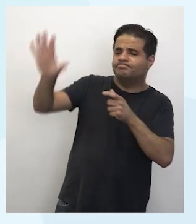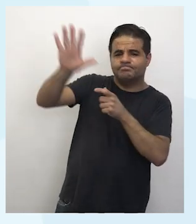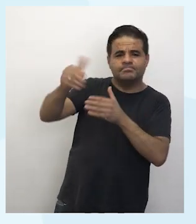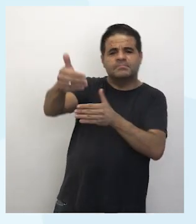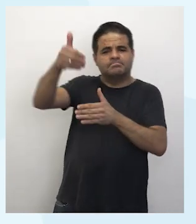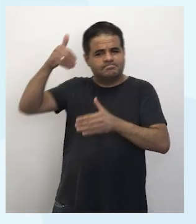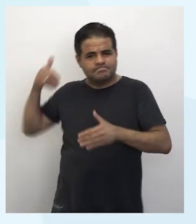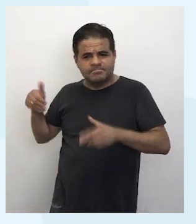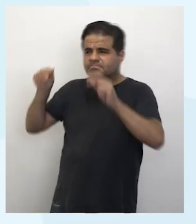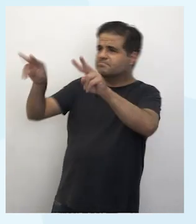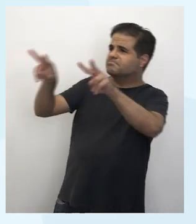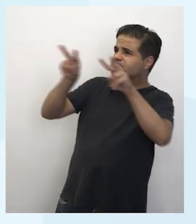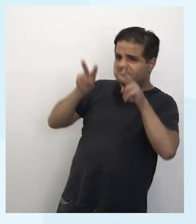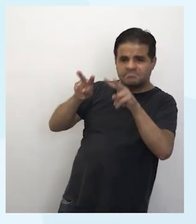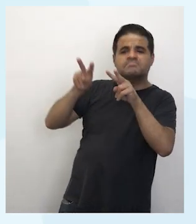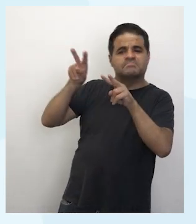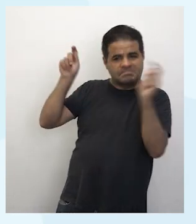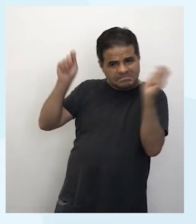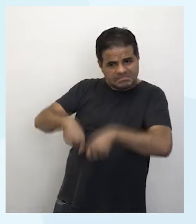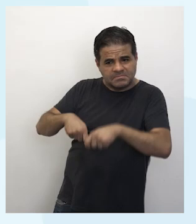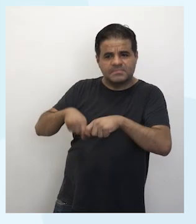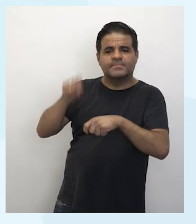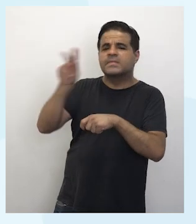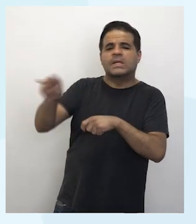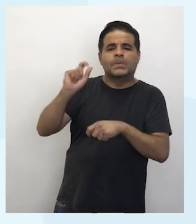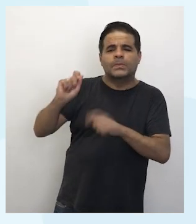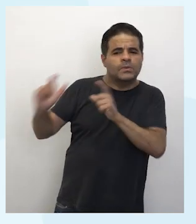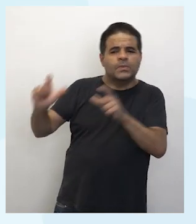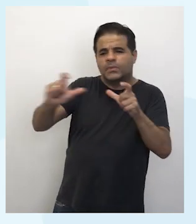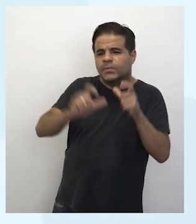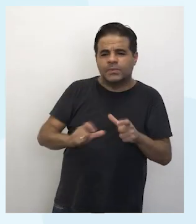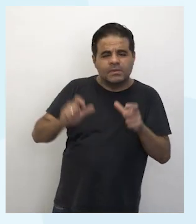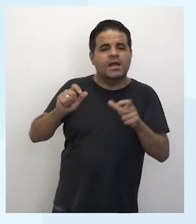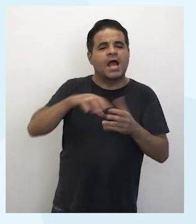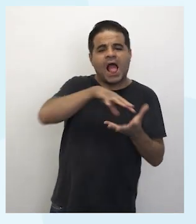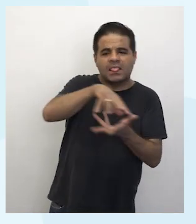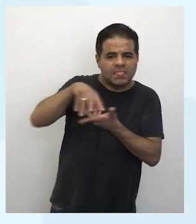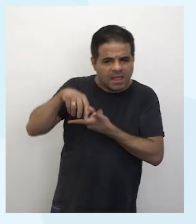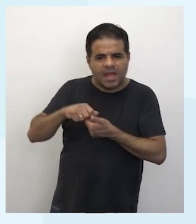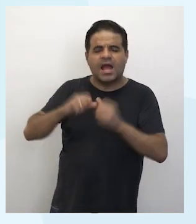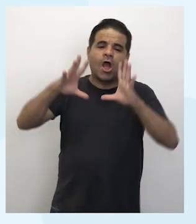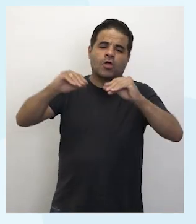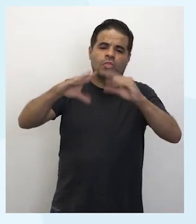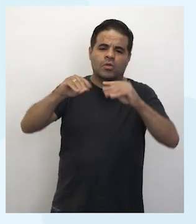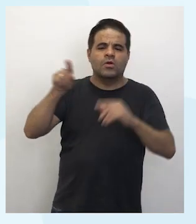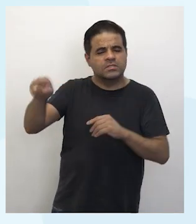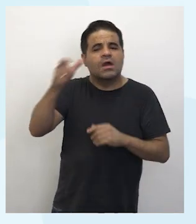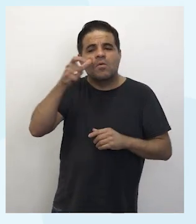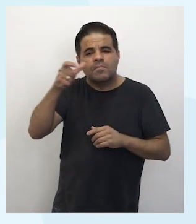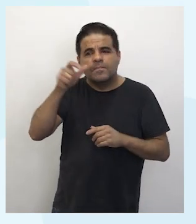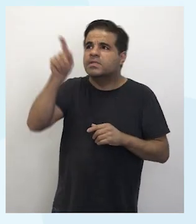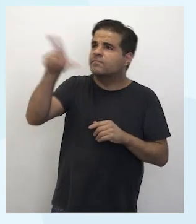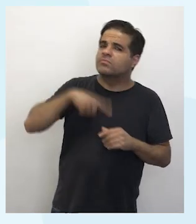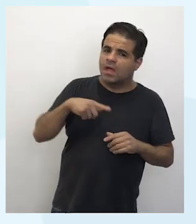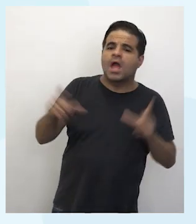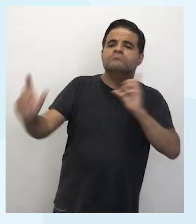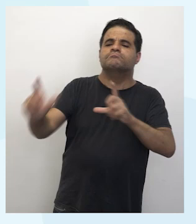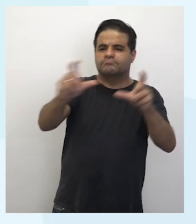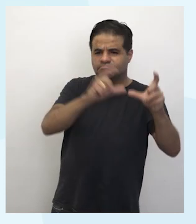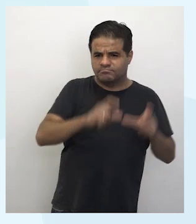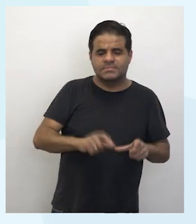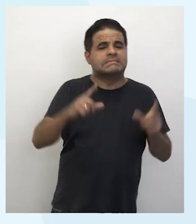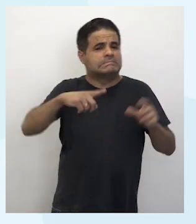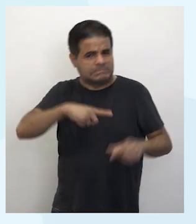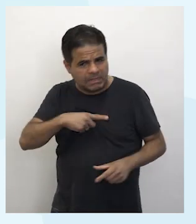dá para reconhecer isso nela, né, Giba? Essa imagem tem lugares, é a terra à noite, né? Você observa que existem lugares em que